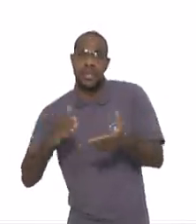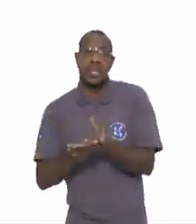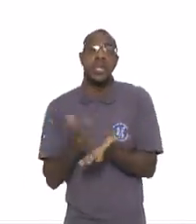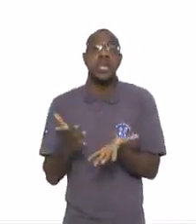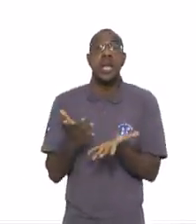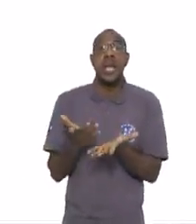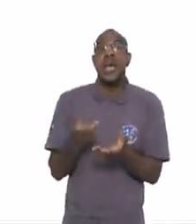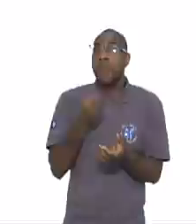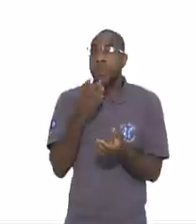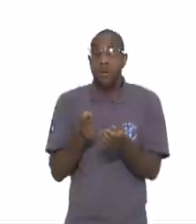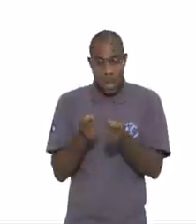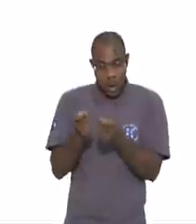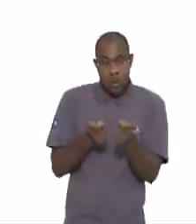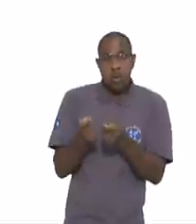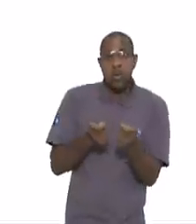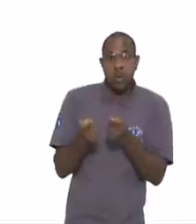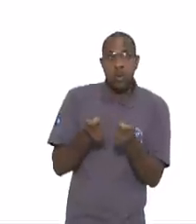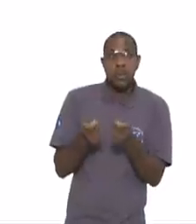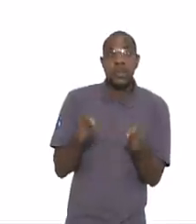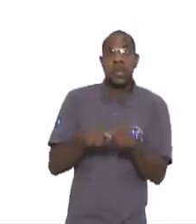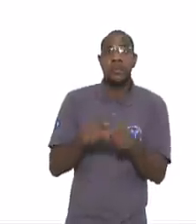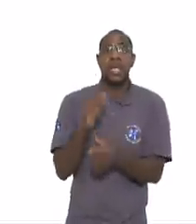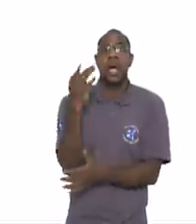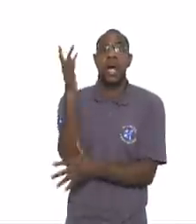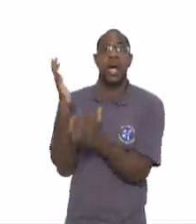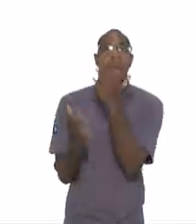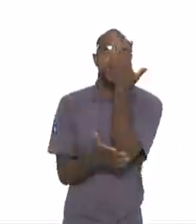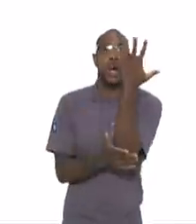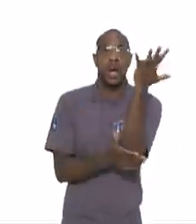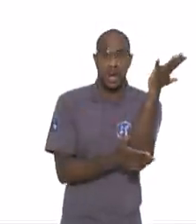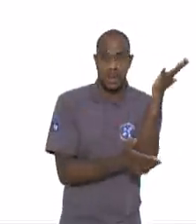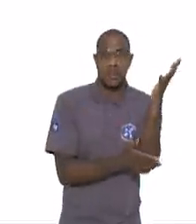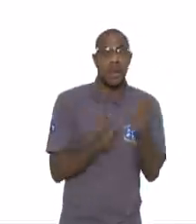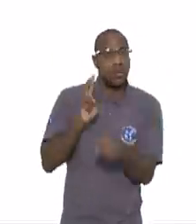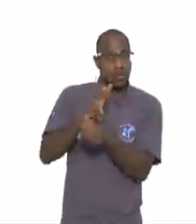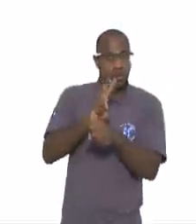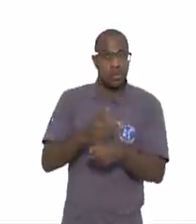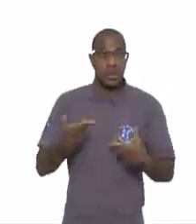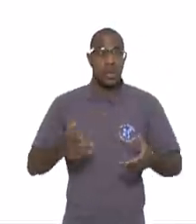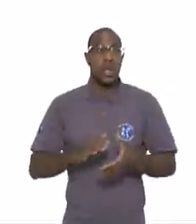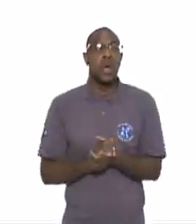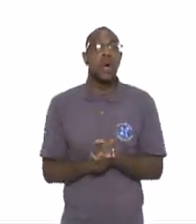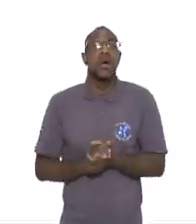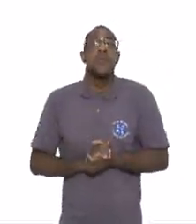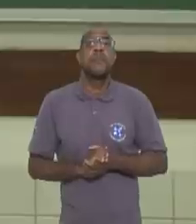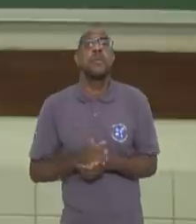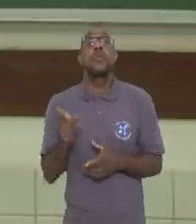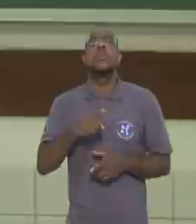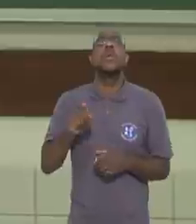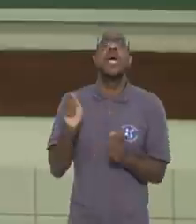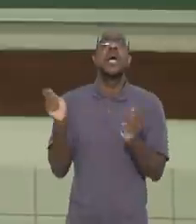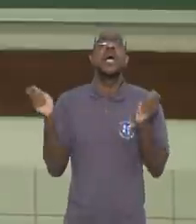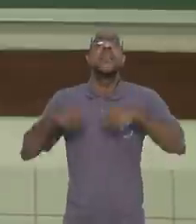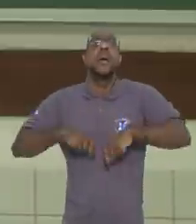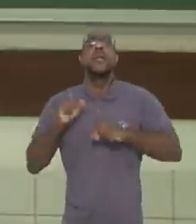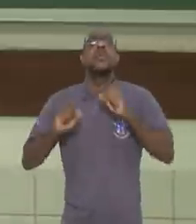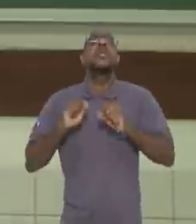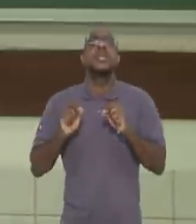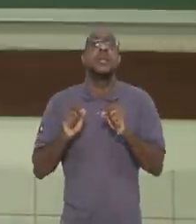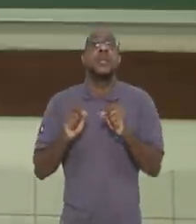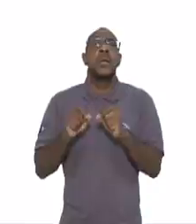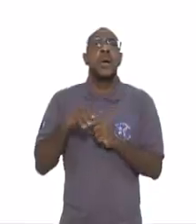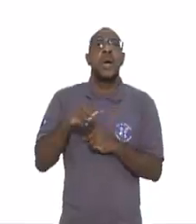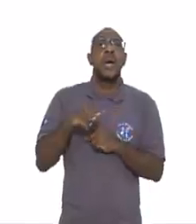econômicas e ambientais. Para ser utilizado nessa técnica promissora, um micro-organismo deve ser capaz de... O que o micro-organismo tem que fazer, gente?